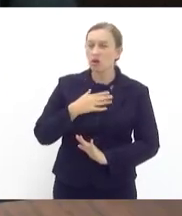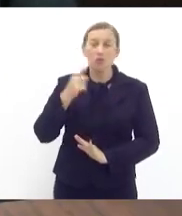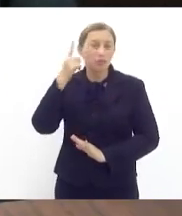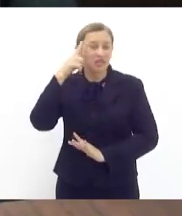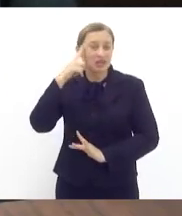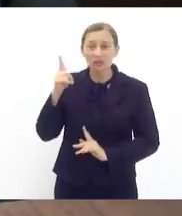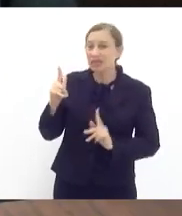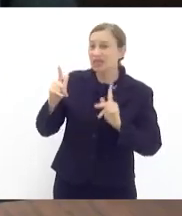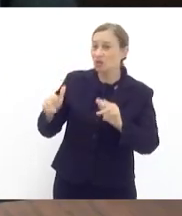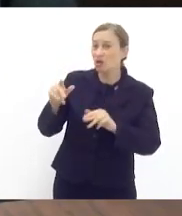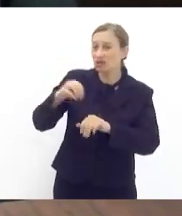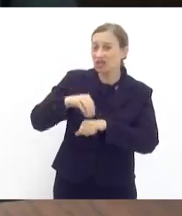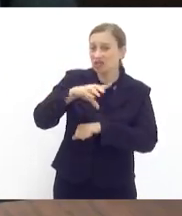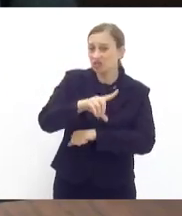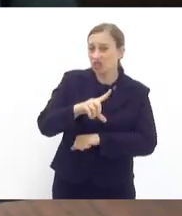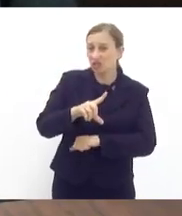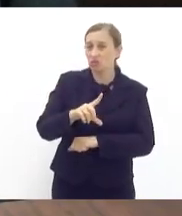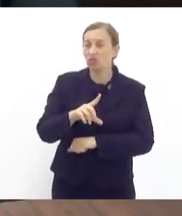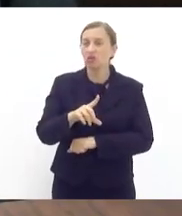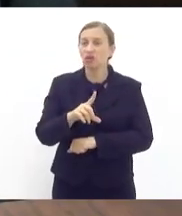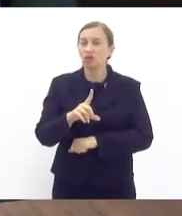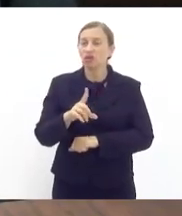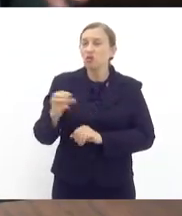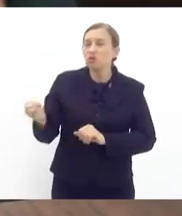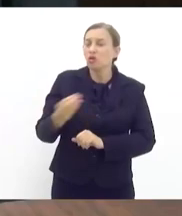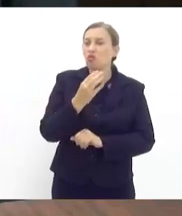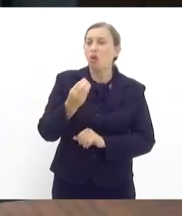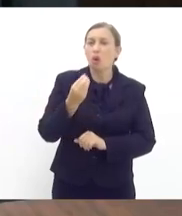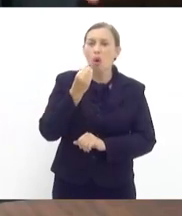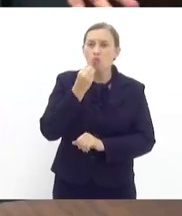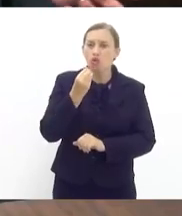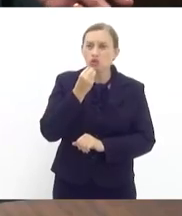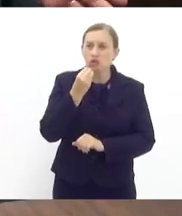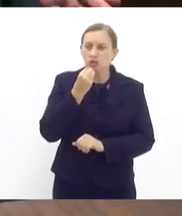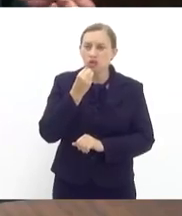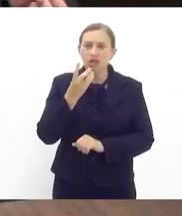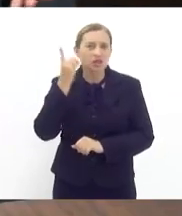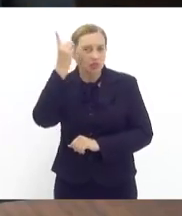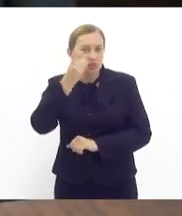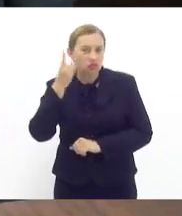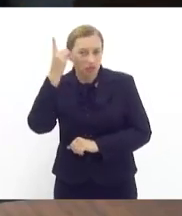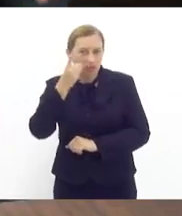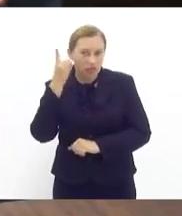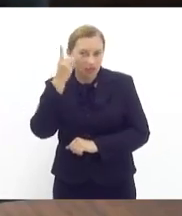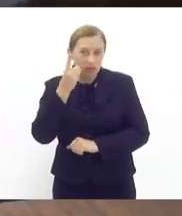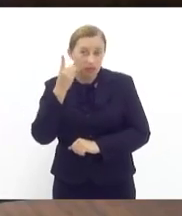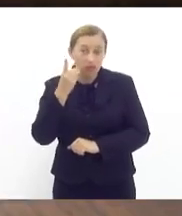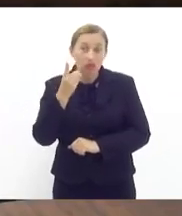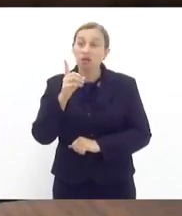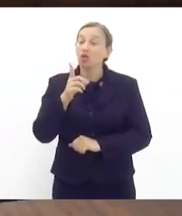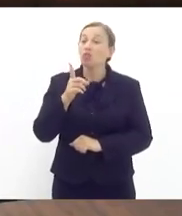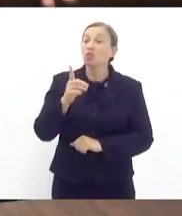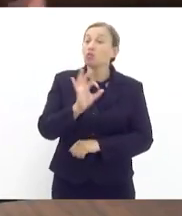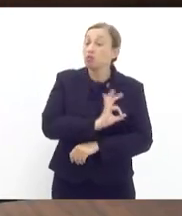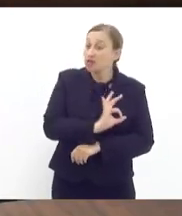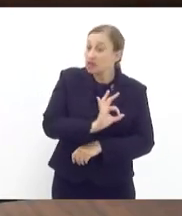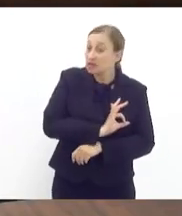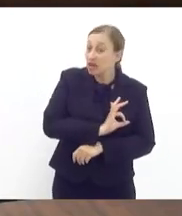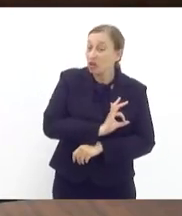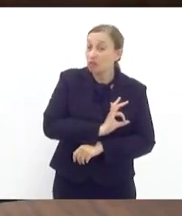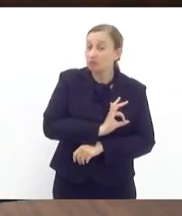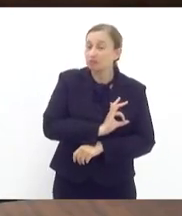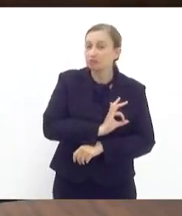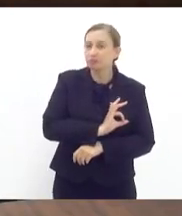pensamento dessa indicação que é inclusive a gente dá uma nova oportunidade para os deputados para os deputados não para os policiais que porventura